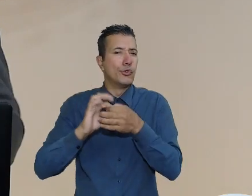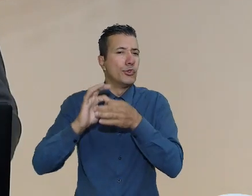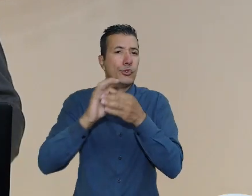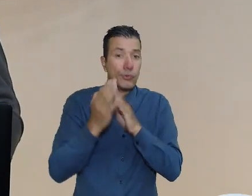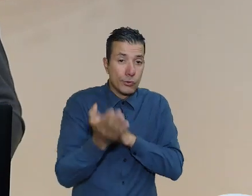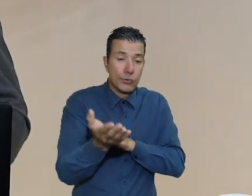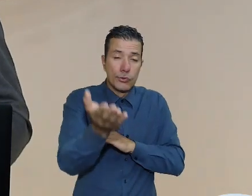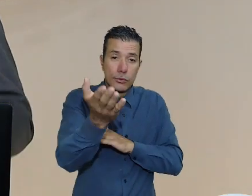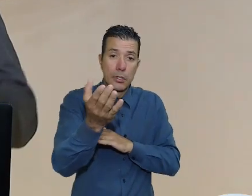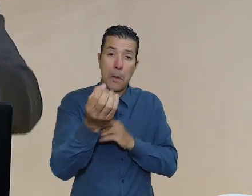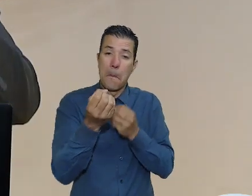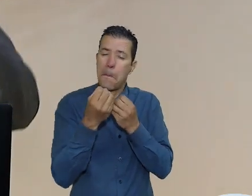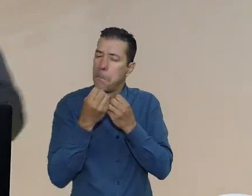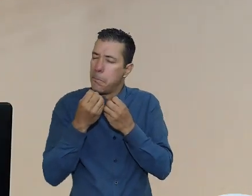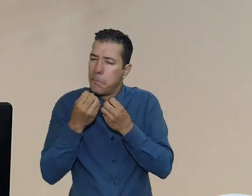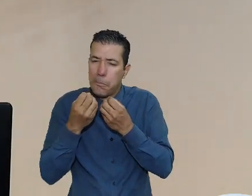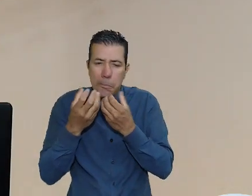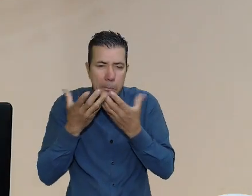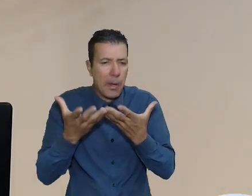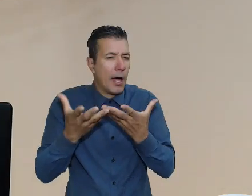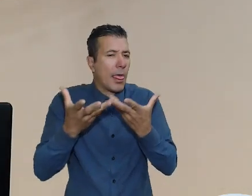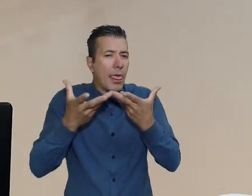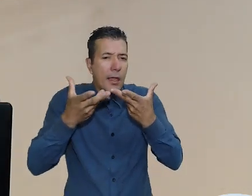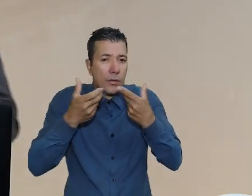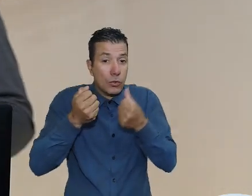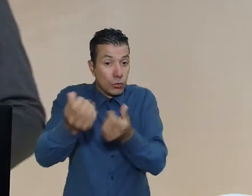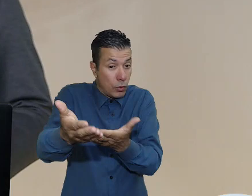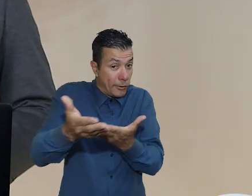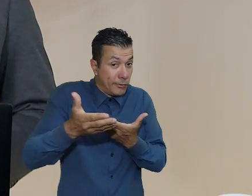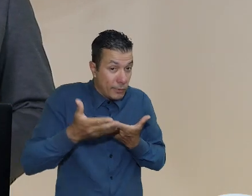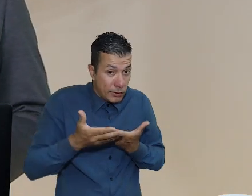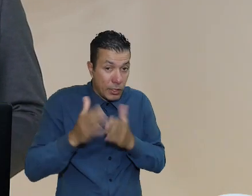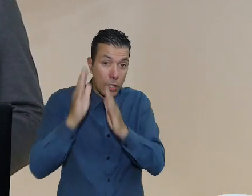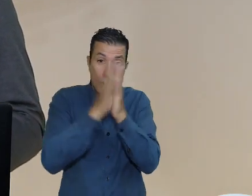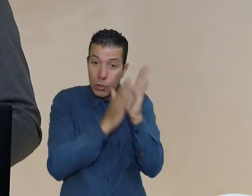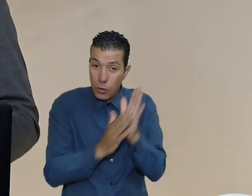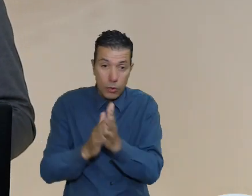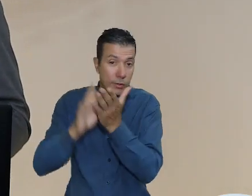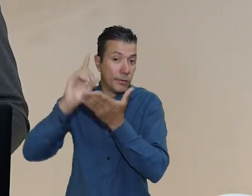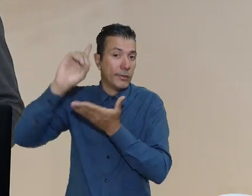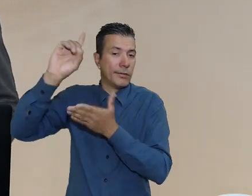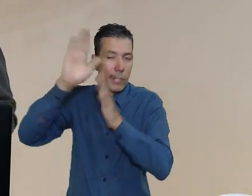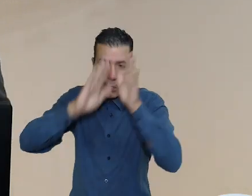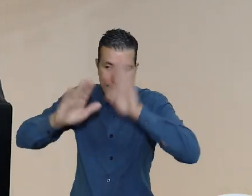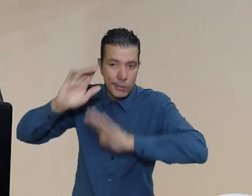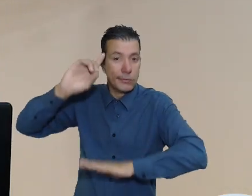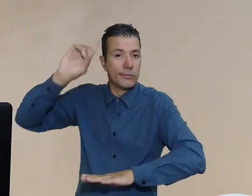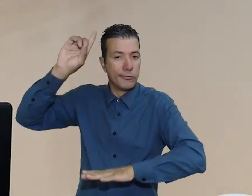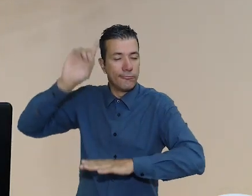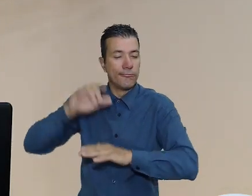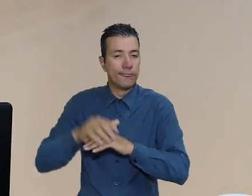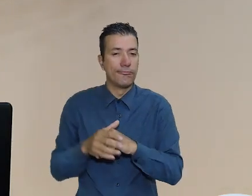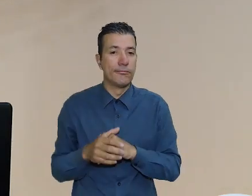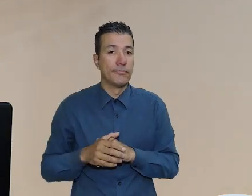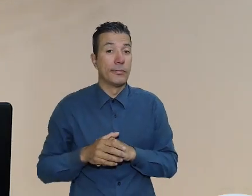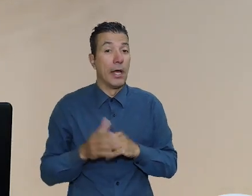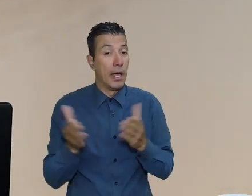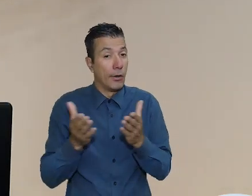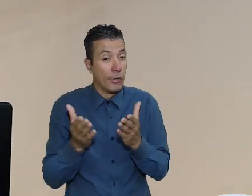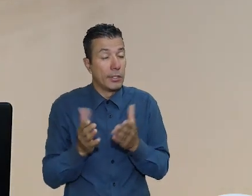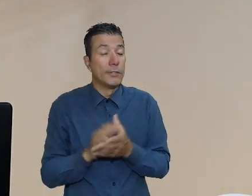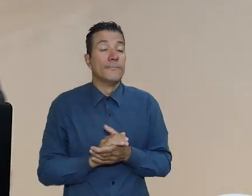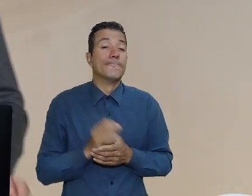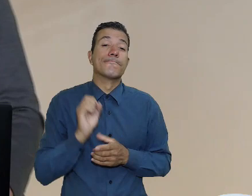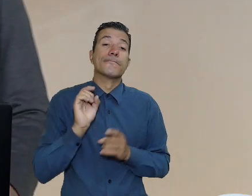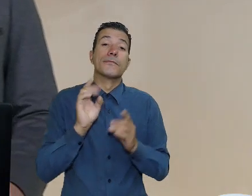bom é ter a sua doce companhia nesta noite de louvor e adoração ao nosso Deus. Vamos então, neste